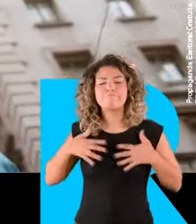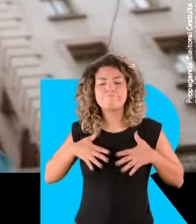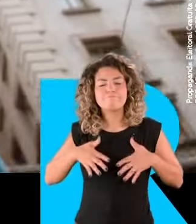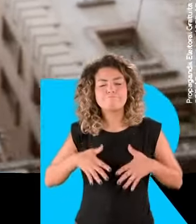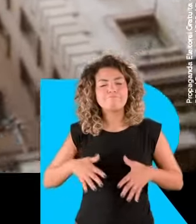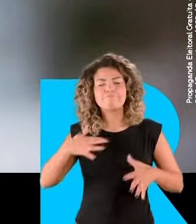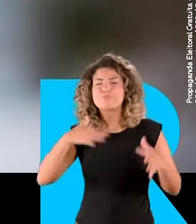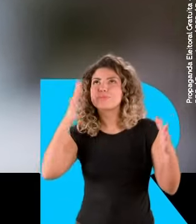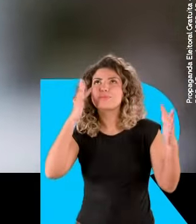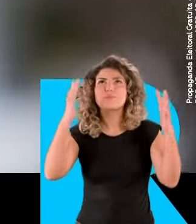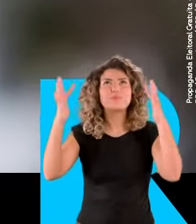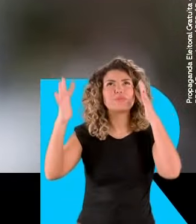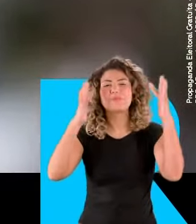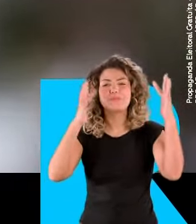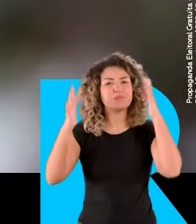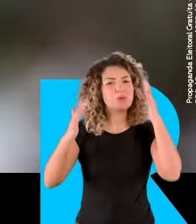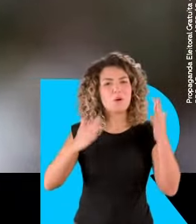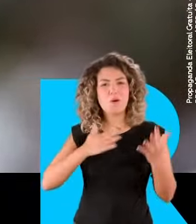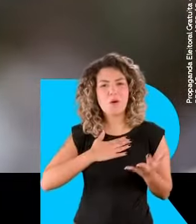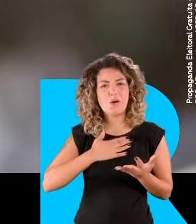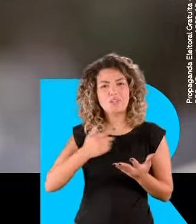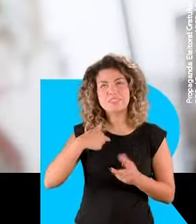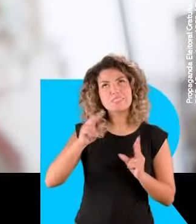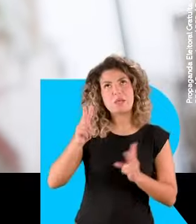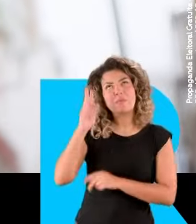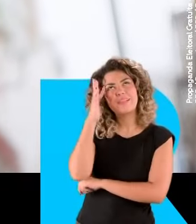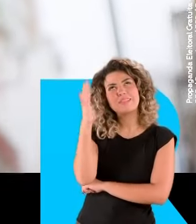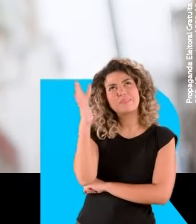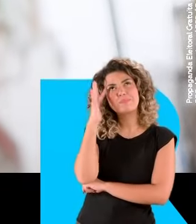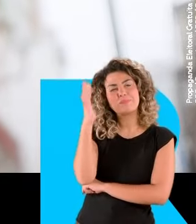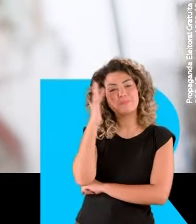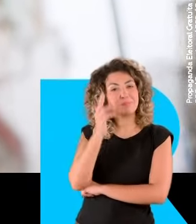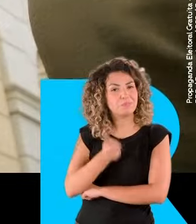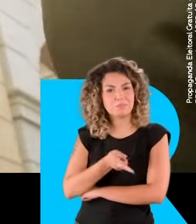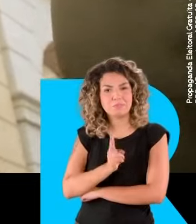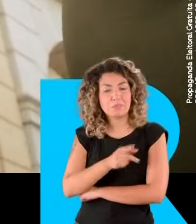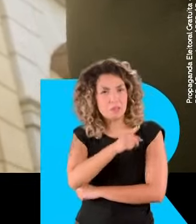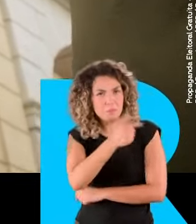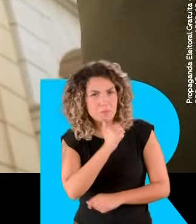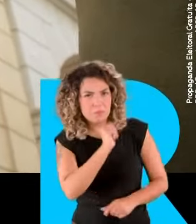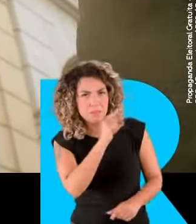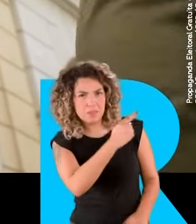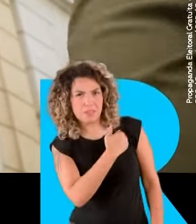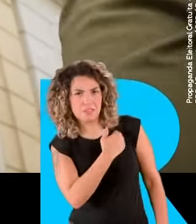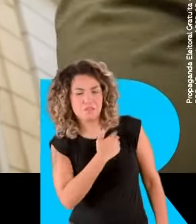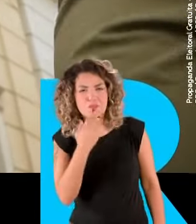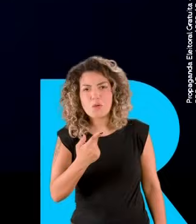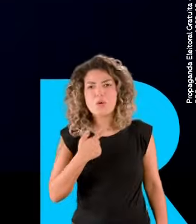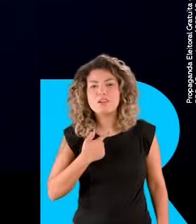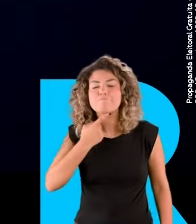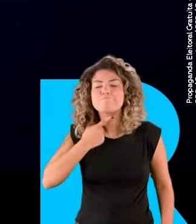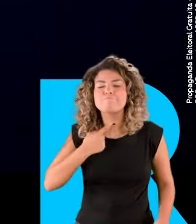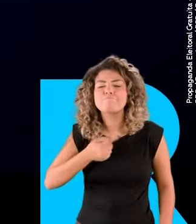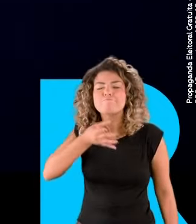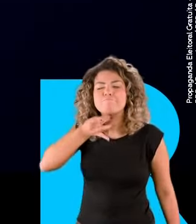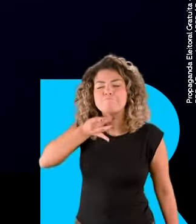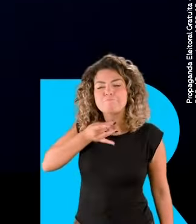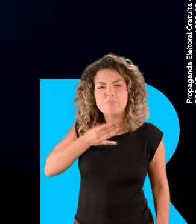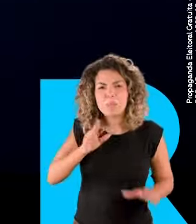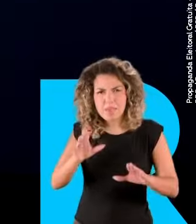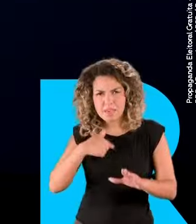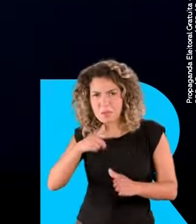com a cabeça na lua. Viajando, pelo menos em pensamento. Minha mãe fala que eu tenho muita sede. Mas não de